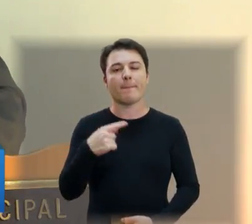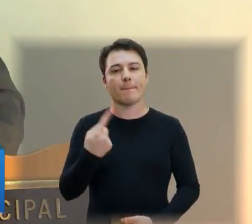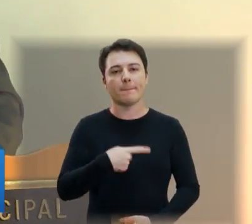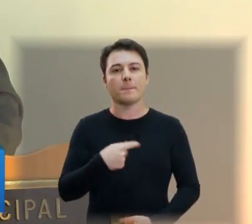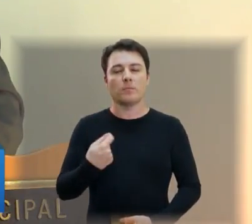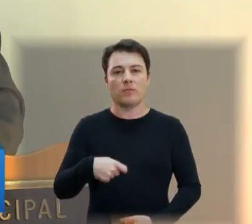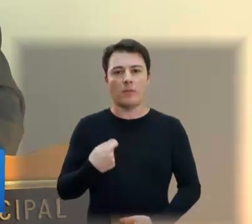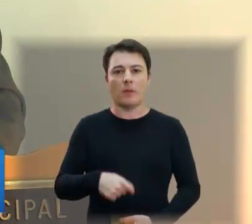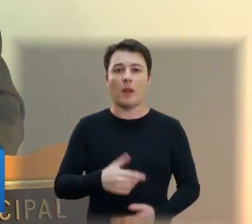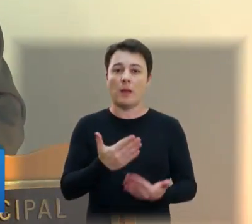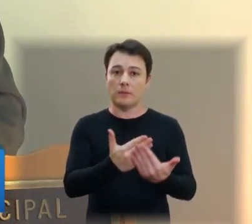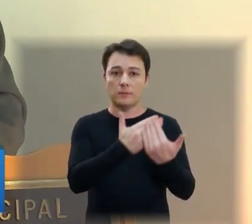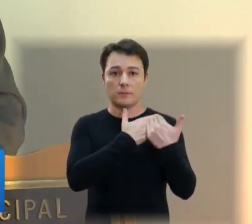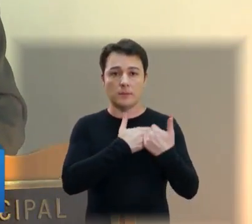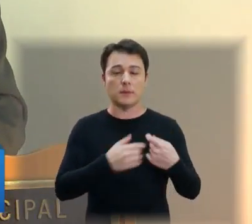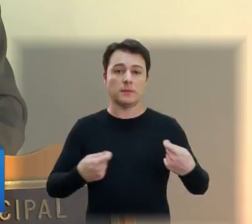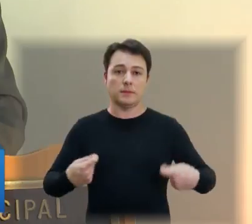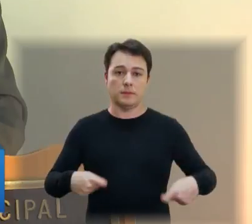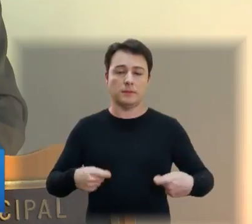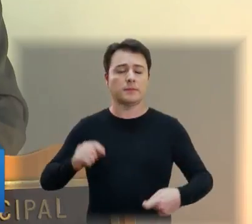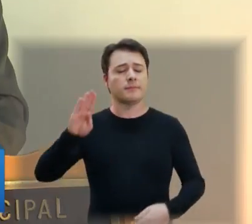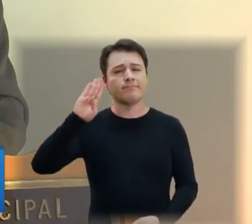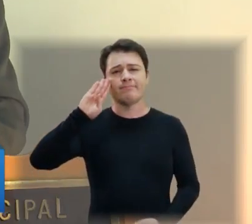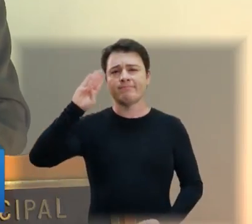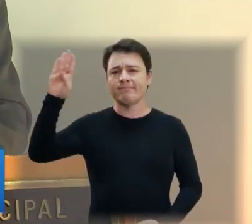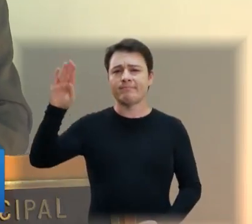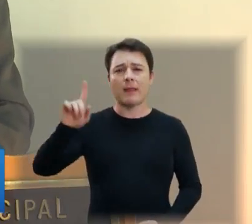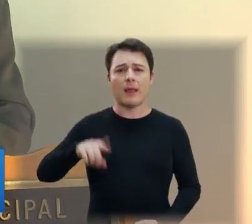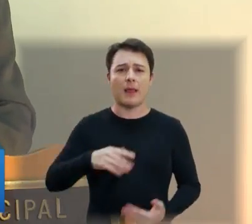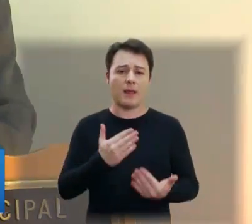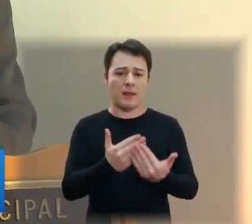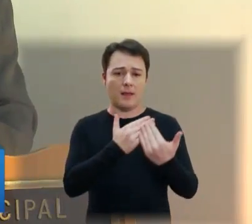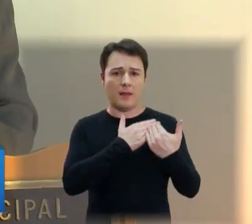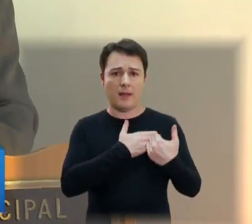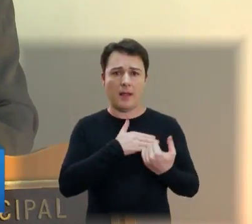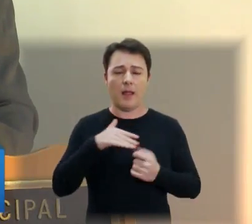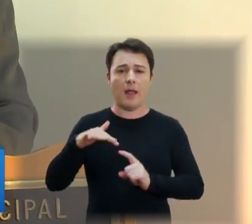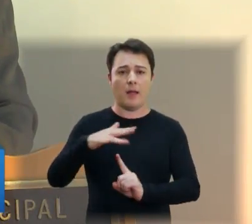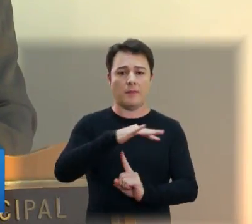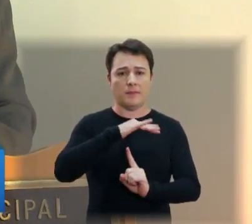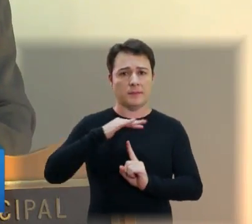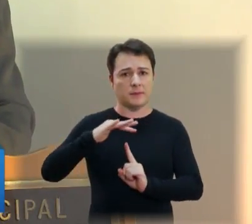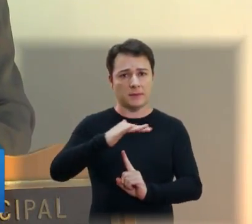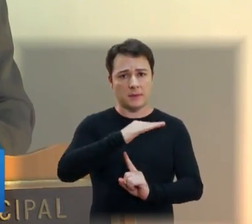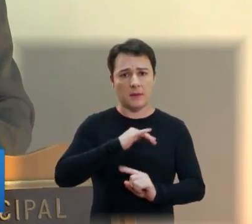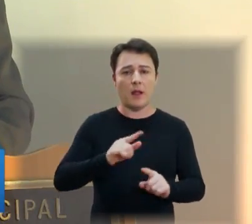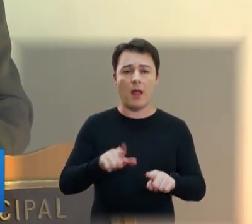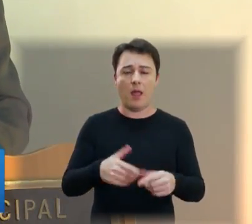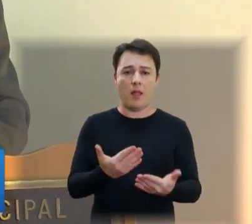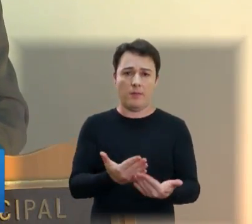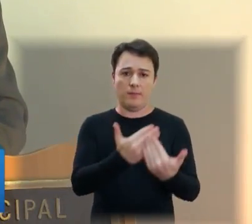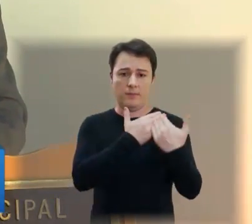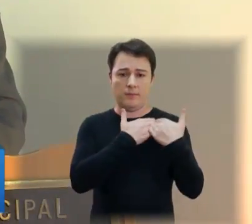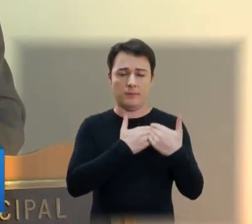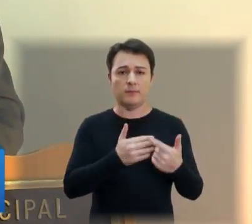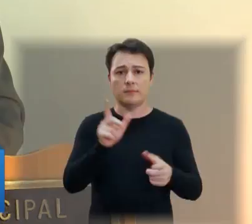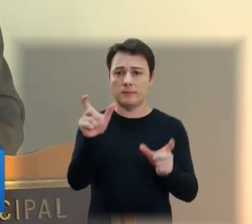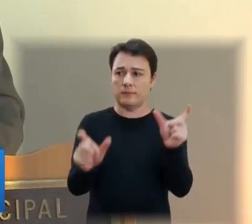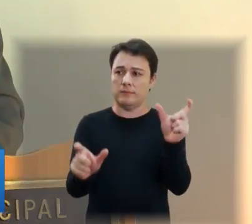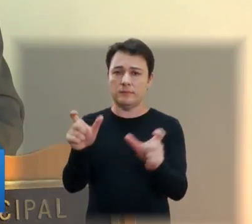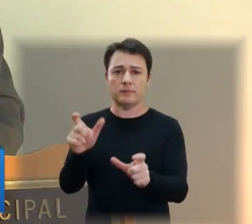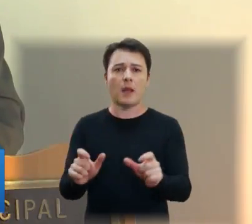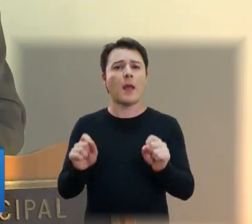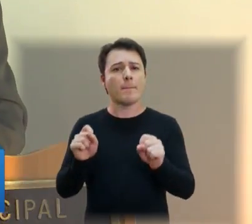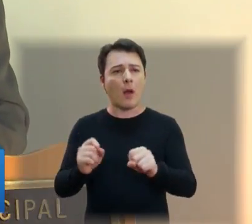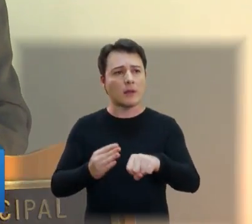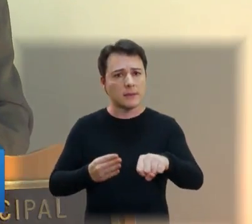uma cultura com responsabilidade, principalmente uma responsabilidade ambiental, uma responsabilidade onde as pessoas possam ir